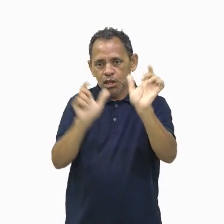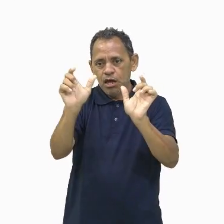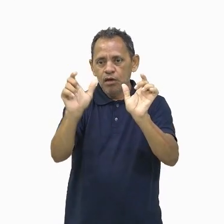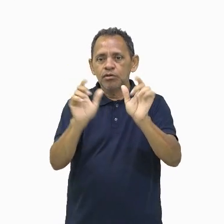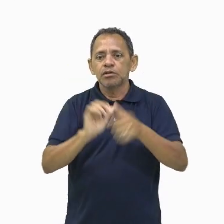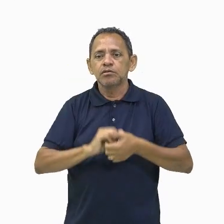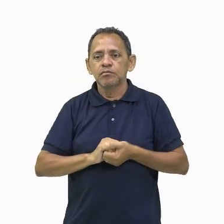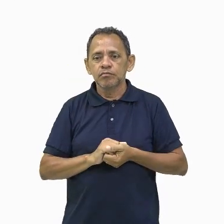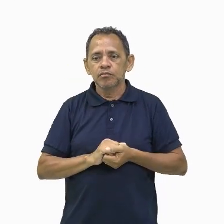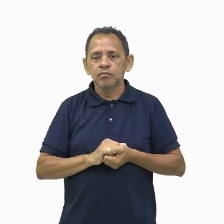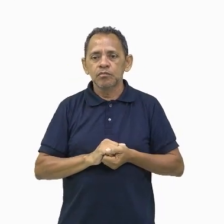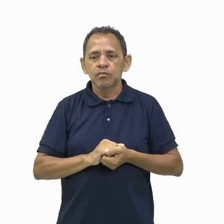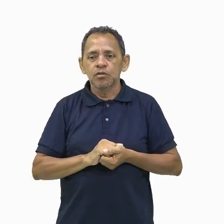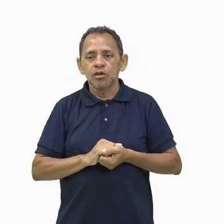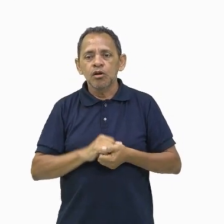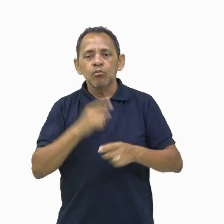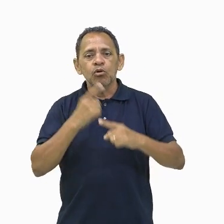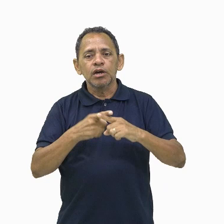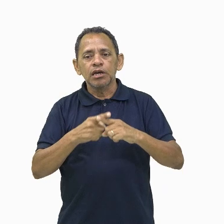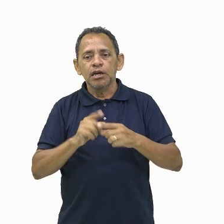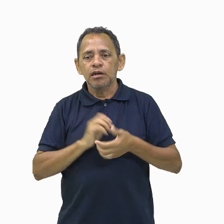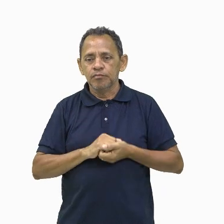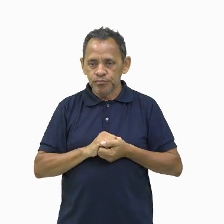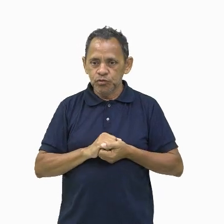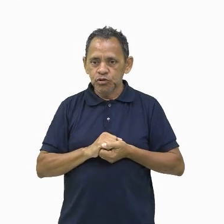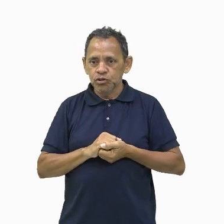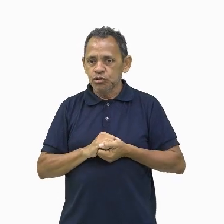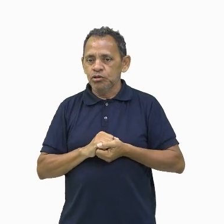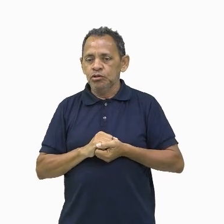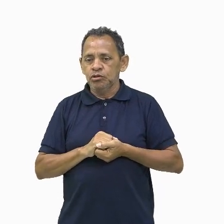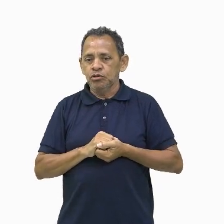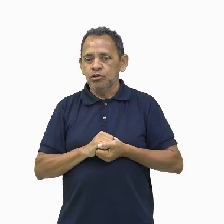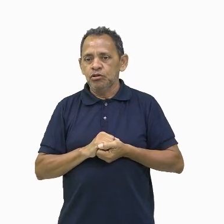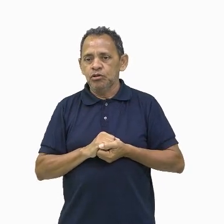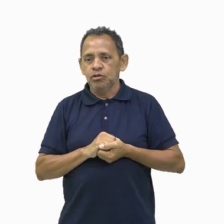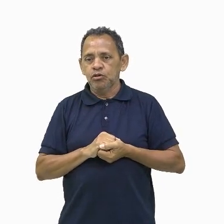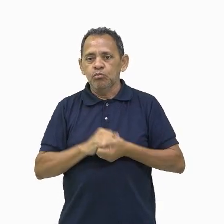omissão não vai comprometer a minha expressão, tá?